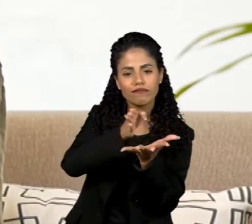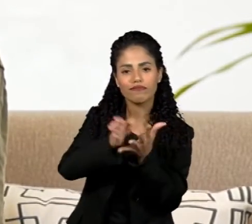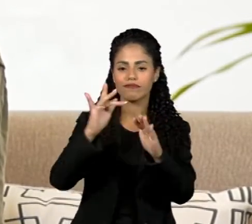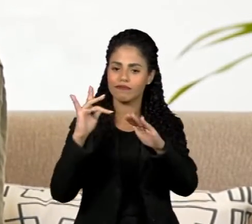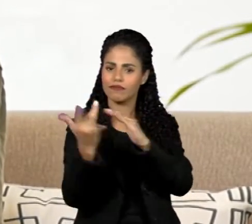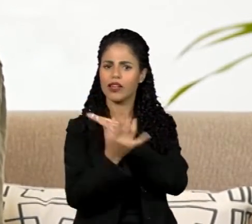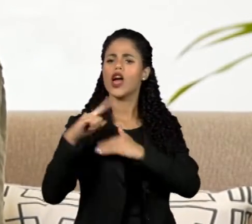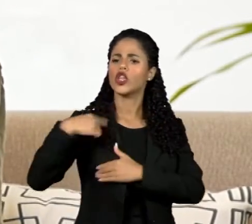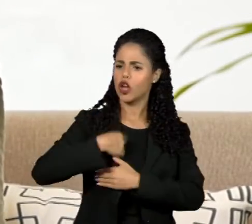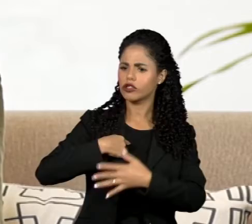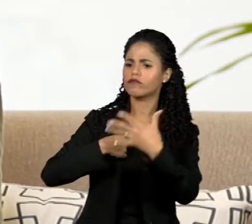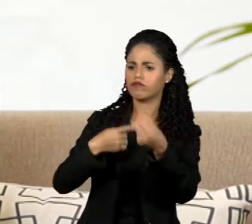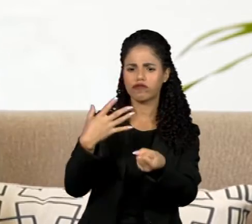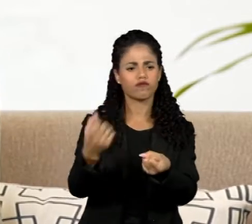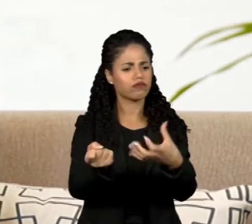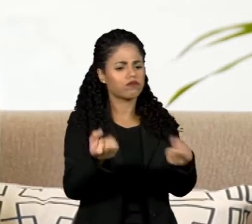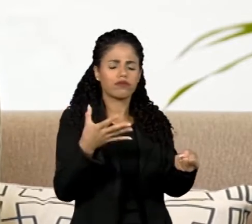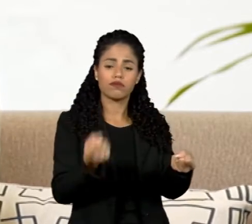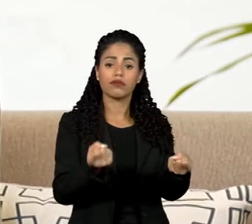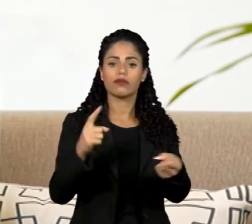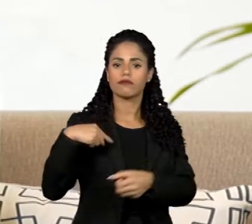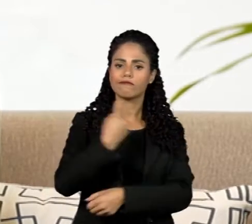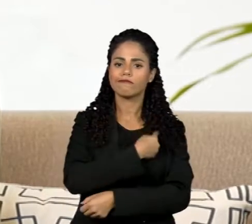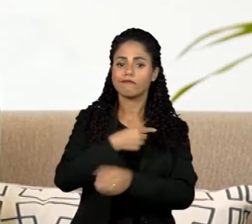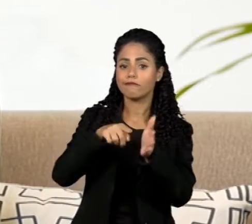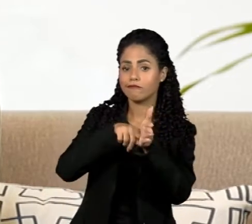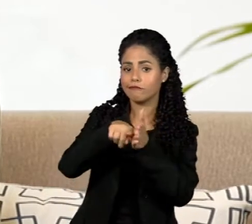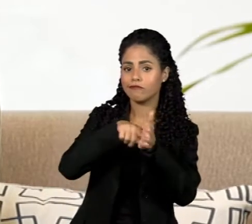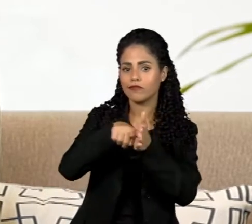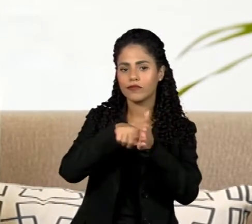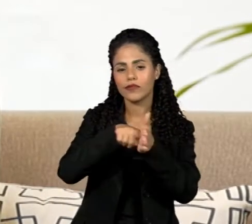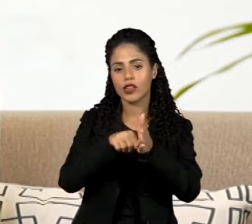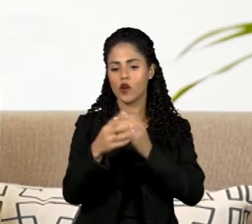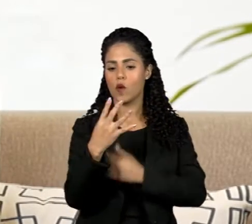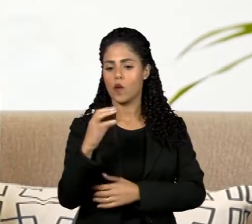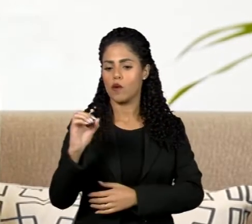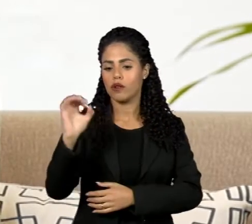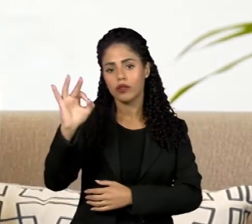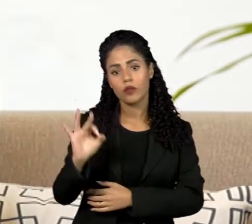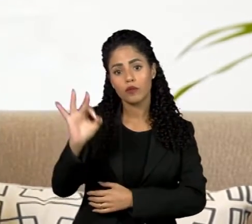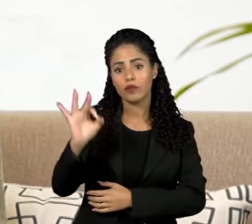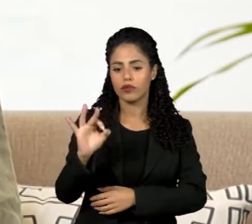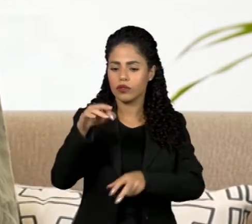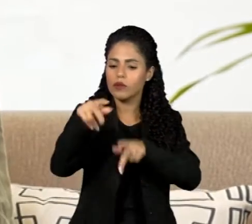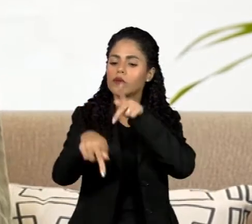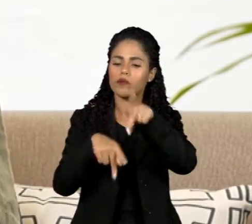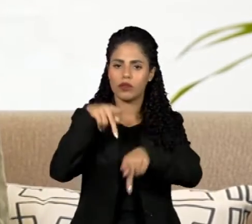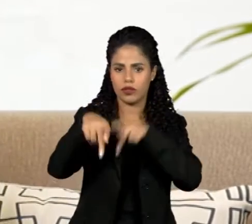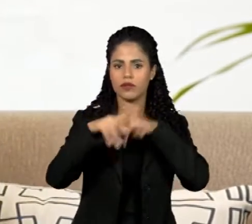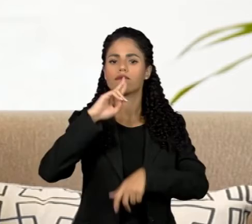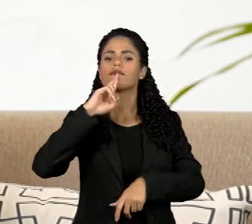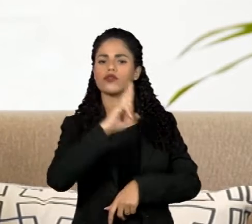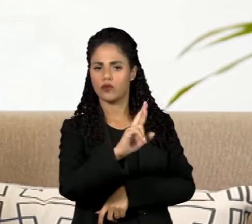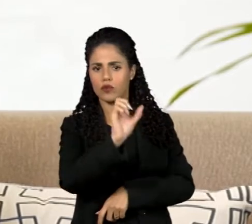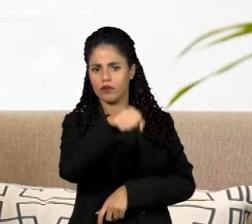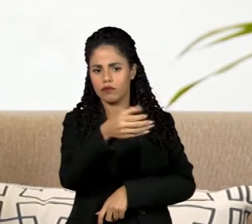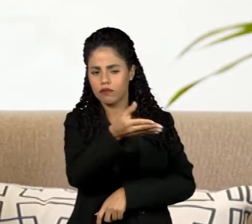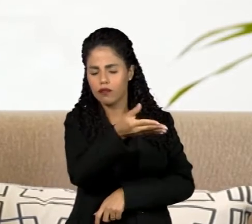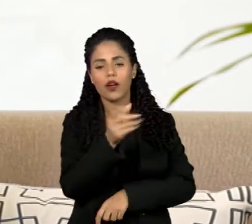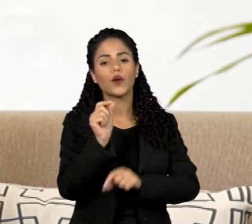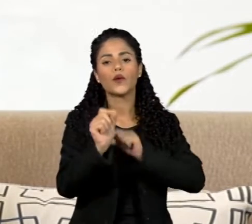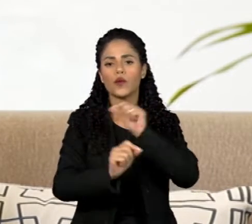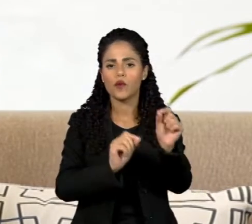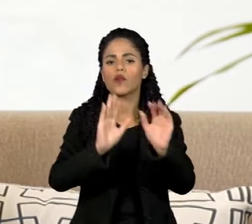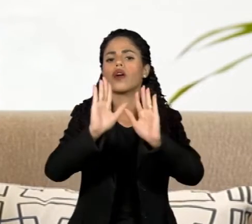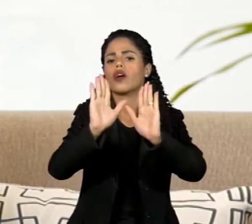muito aderente. A gente saiu numa pesquisa onde 40% da população respondente, né, da pesquisa diz que